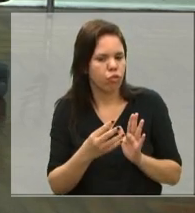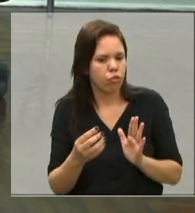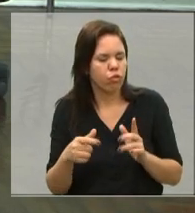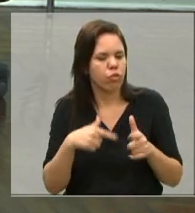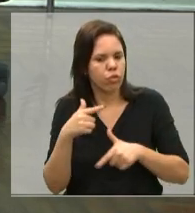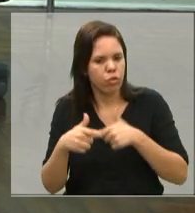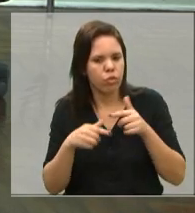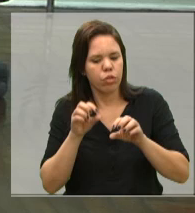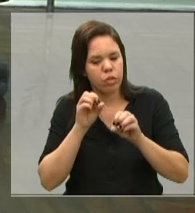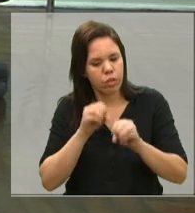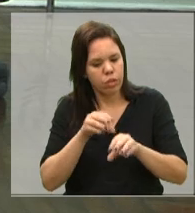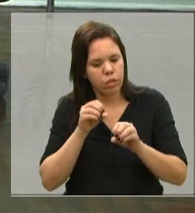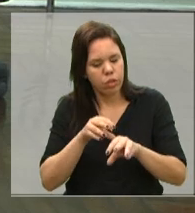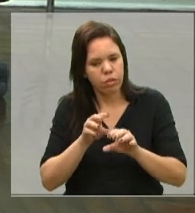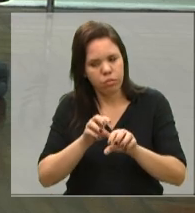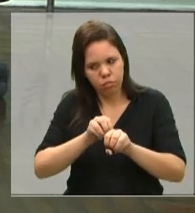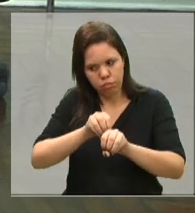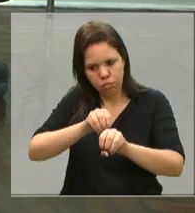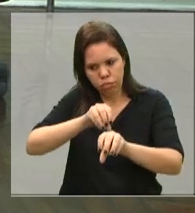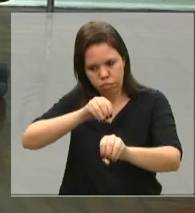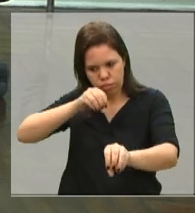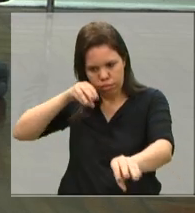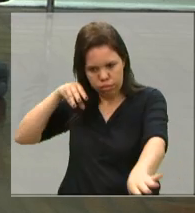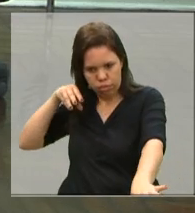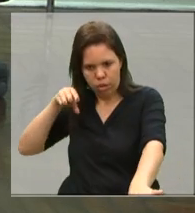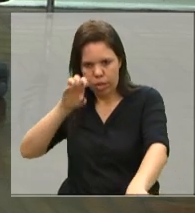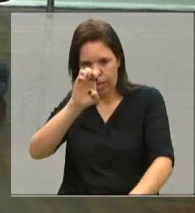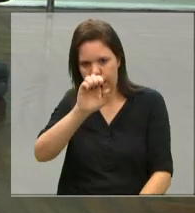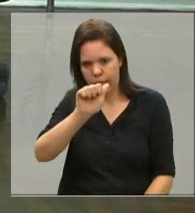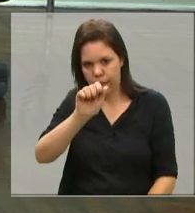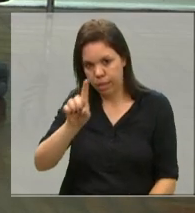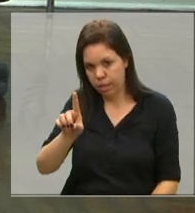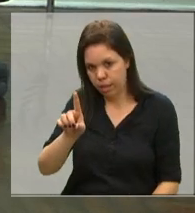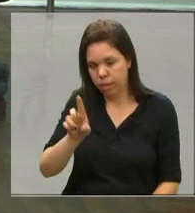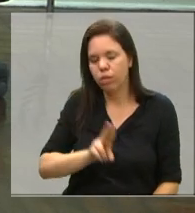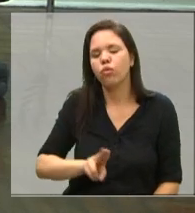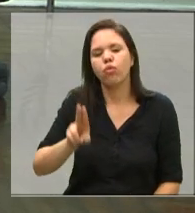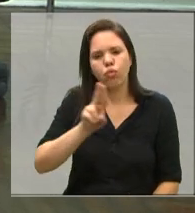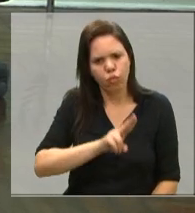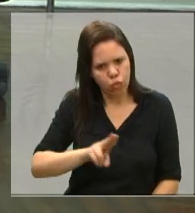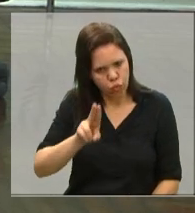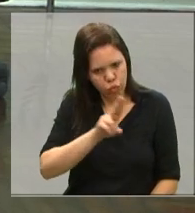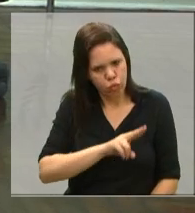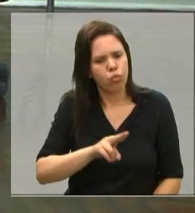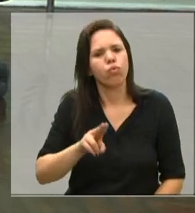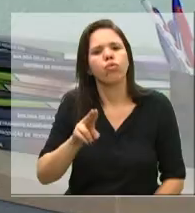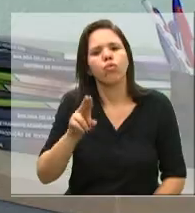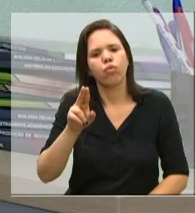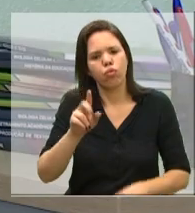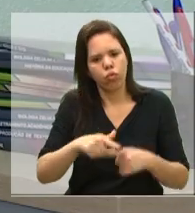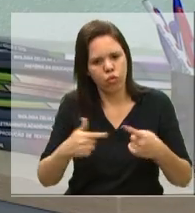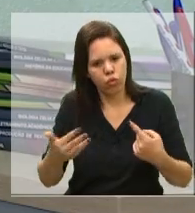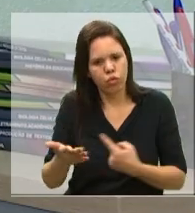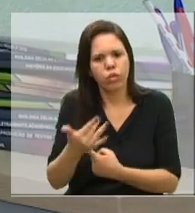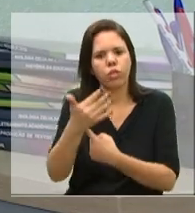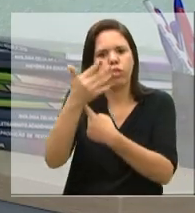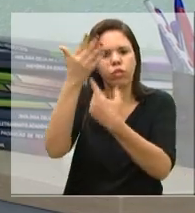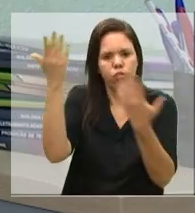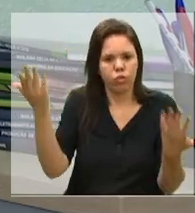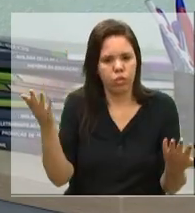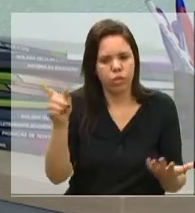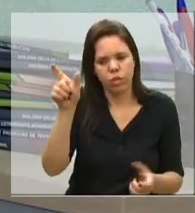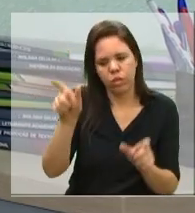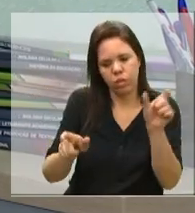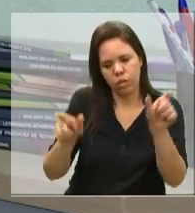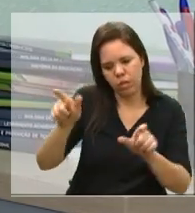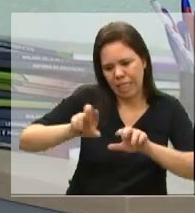educação à distância, ou seja, utilizando os recursos da tecnologia, onde as